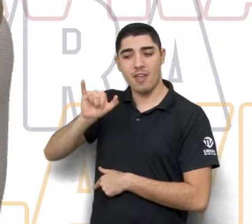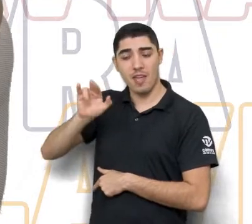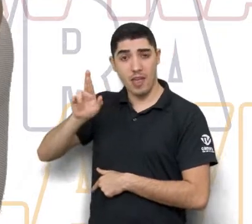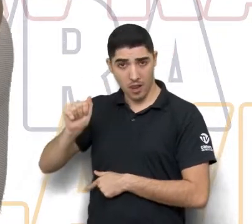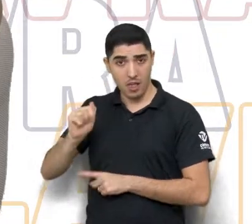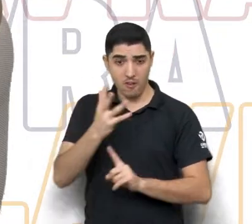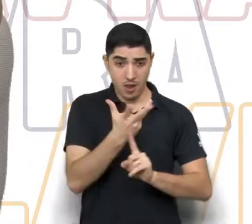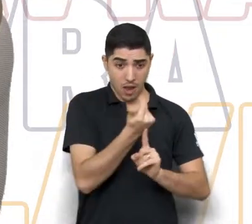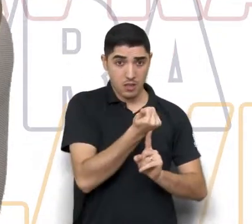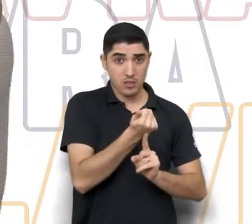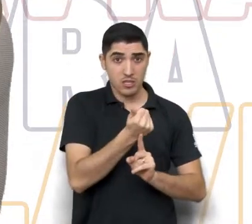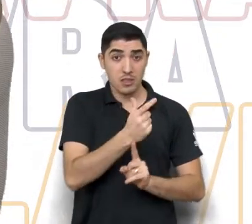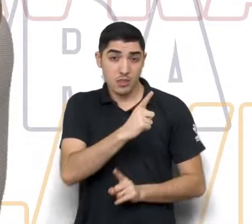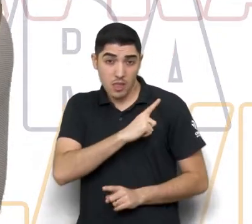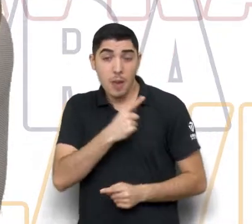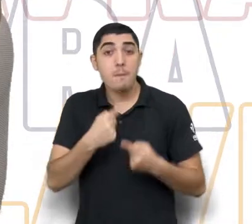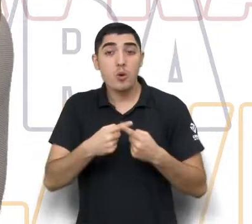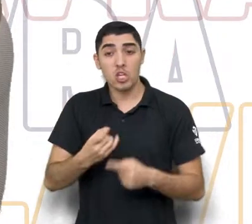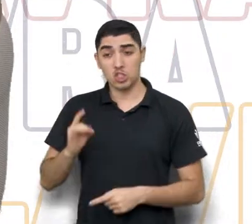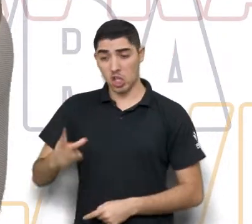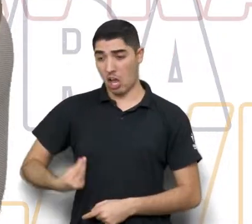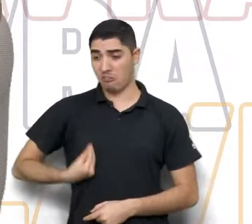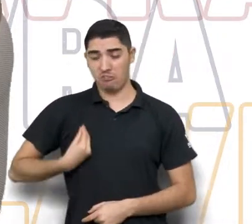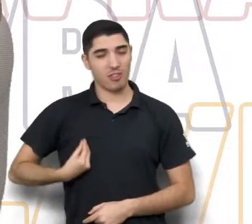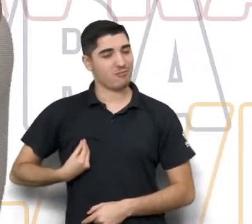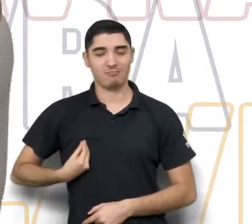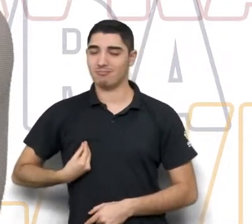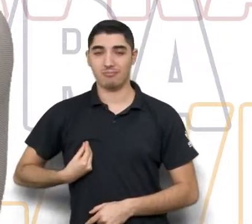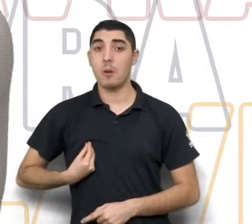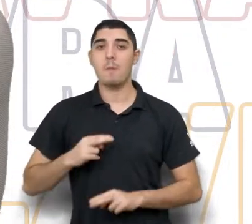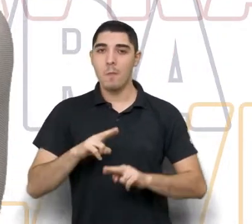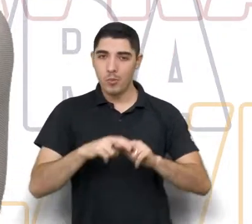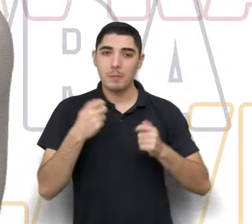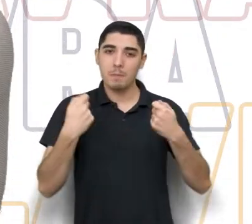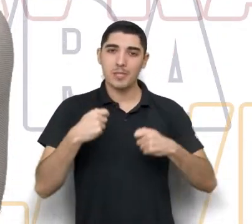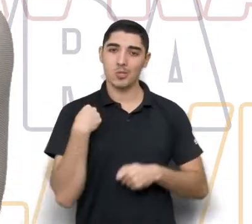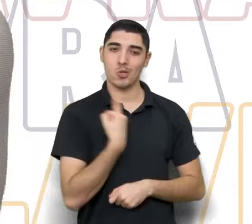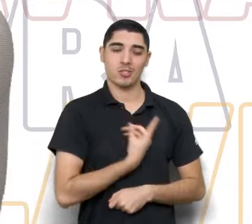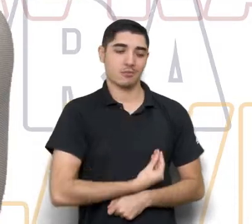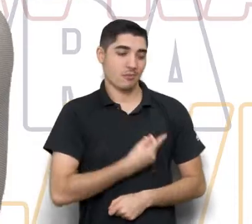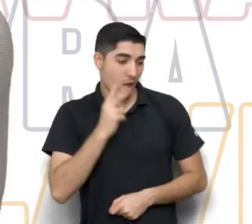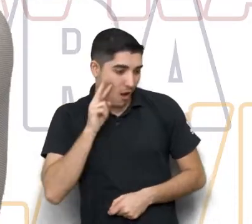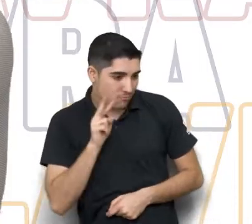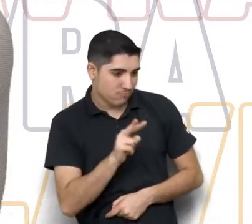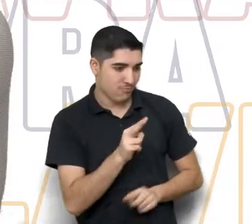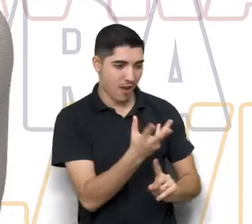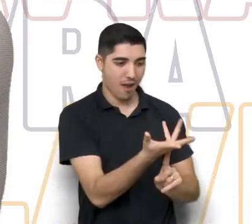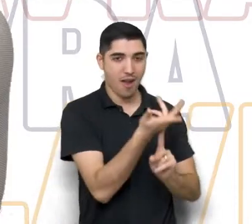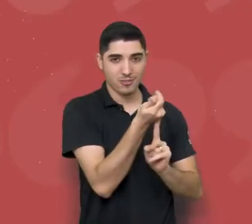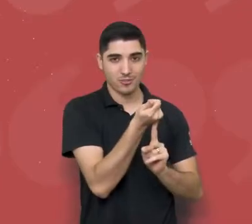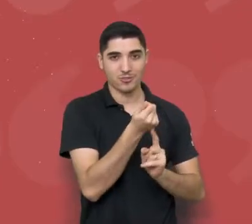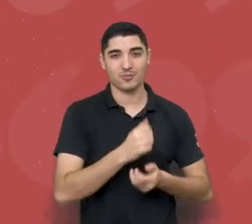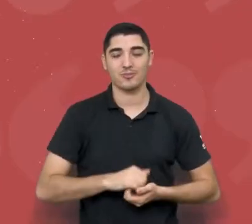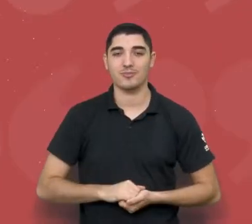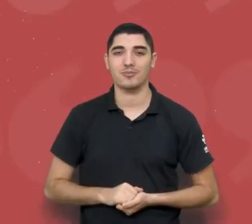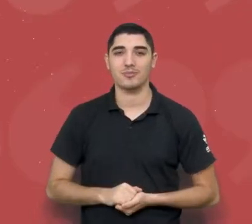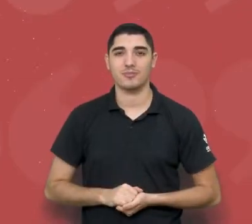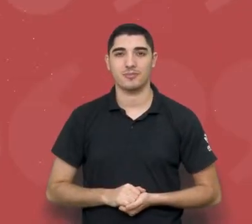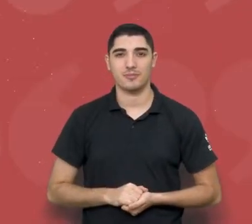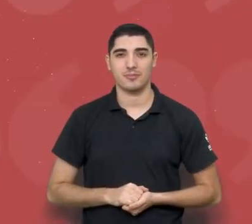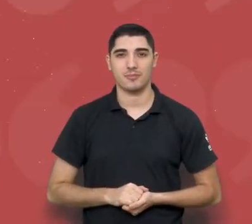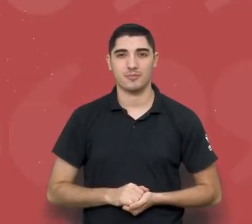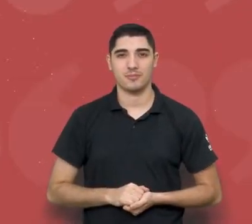vida não basta. A vida é insuficiente. Então nós precisamos da arte. E a poesia é uma delas.